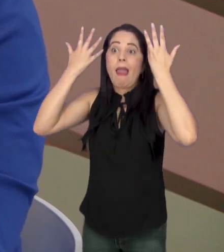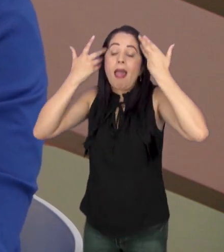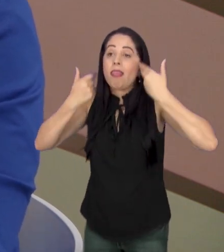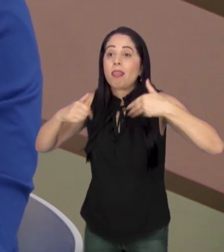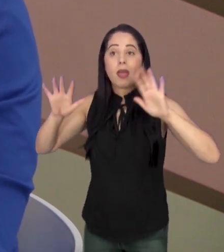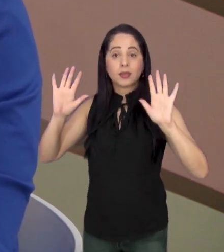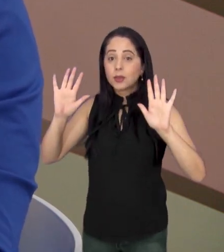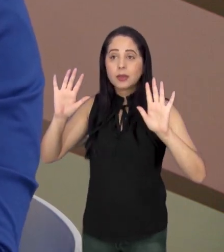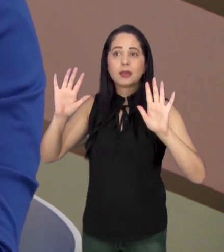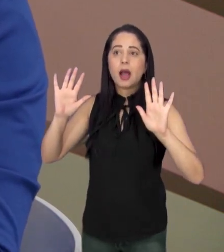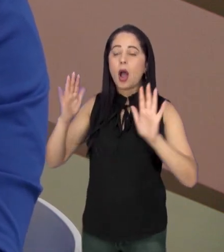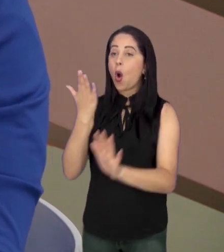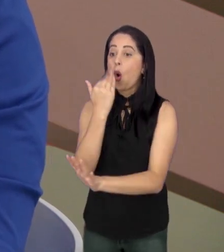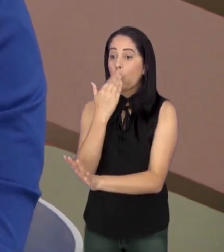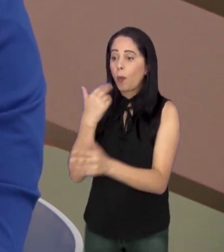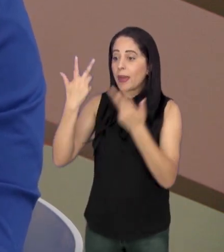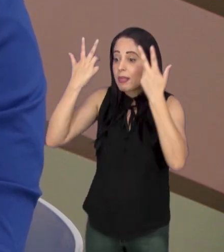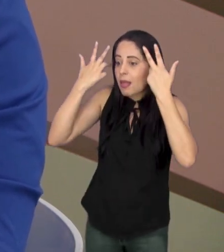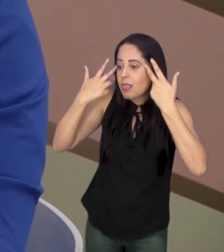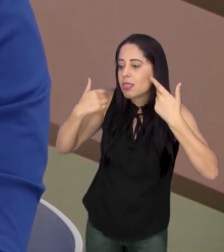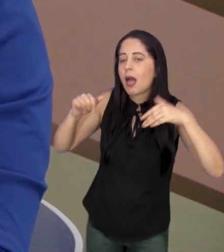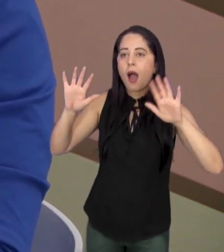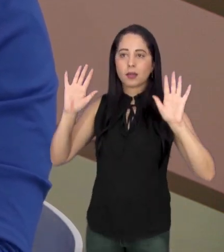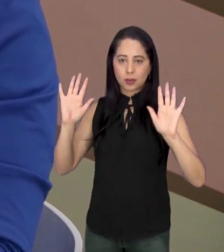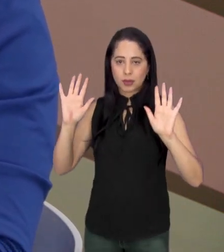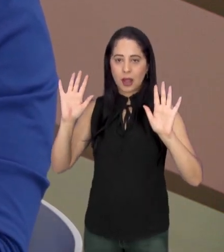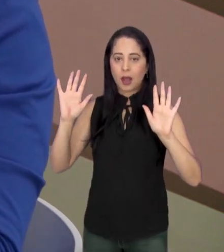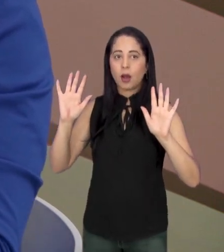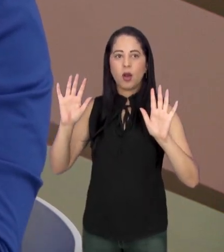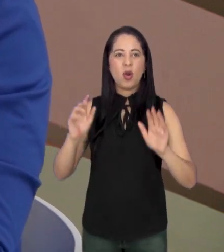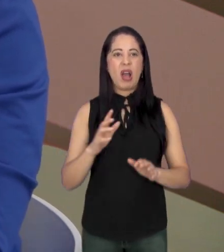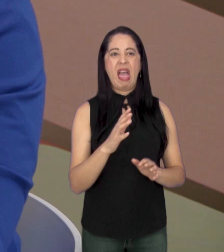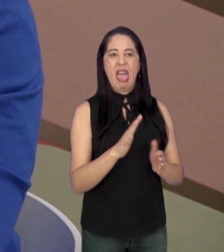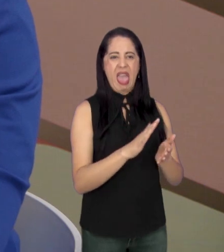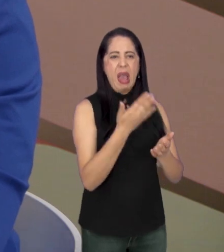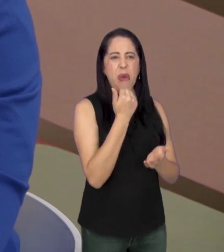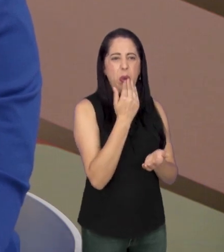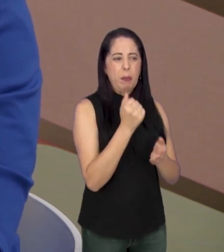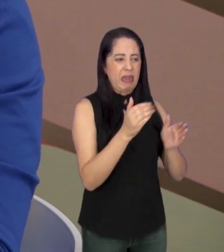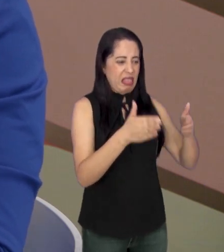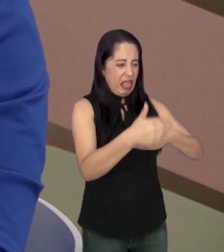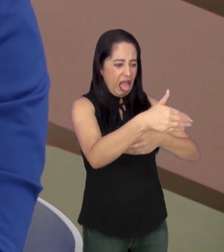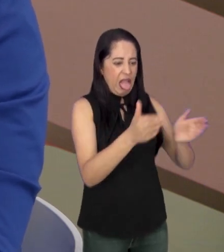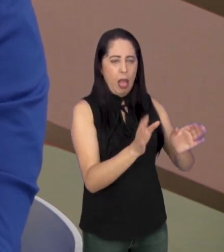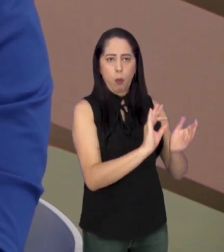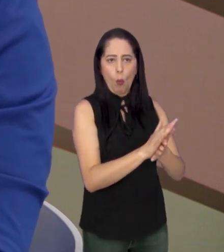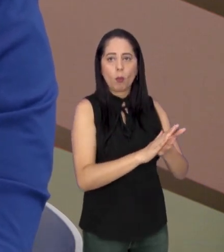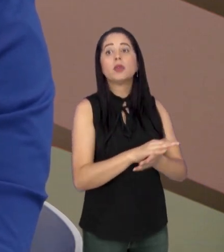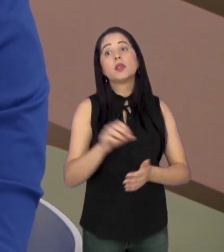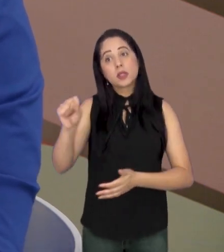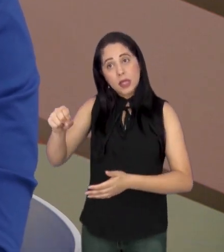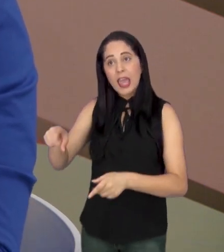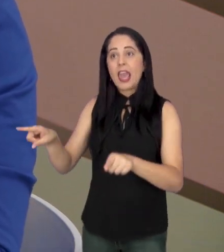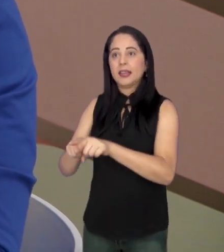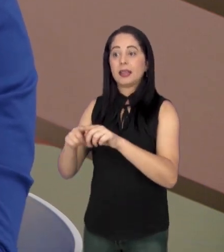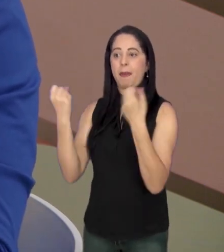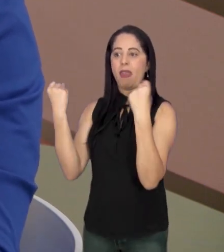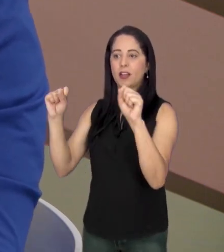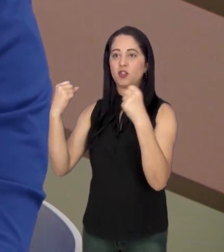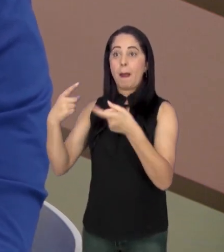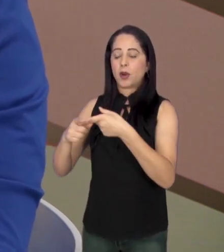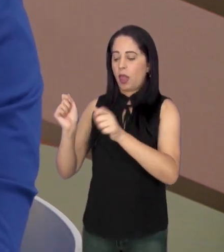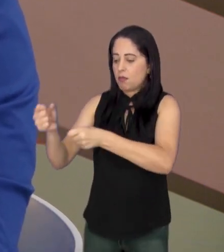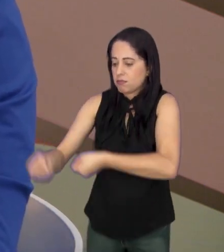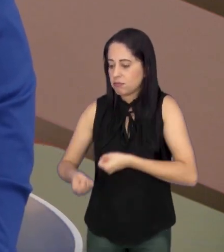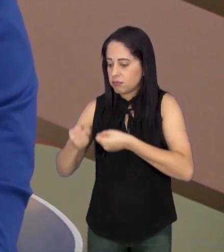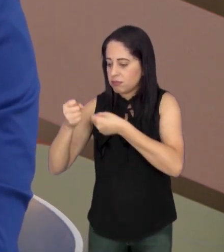mais natural, né? Então a alimentação era uma alimentação mais natural. Nada de industrializado, né? Atividade física, porque você trabalhava no campo, você se